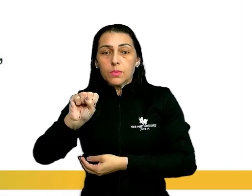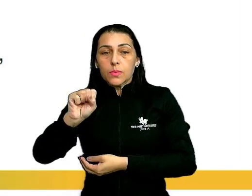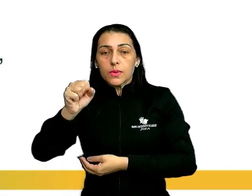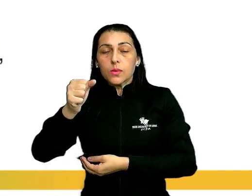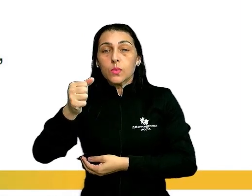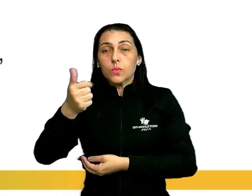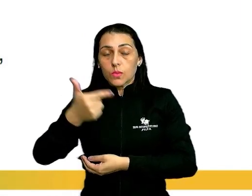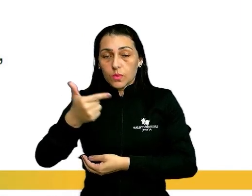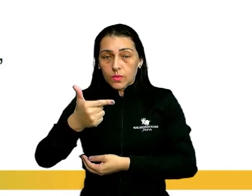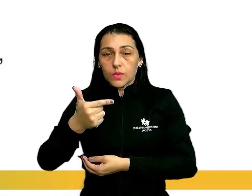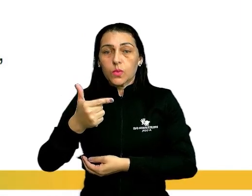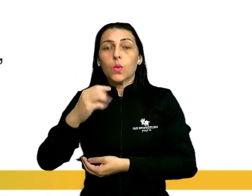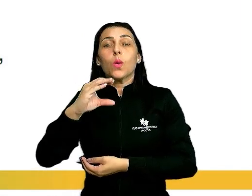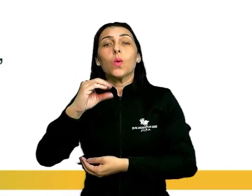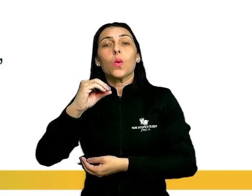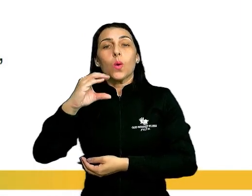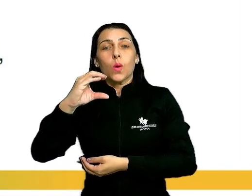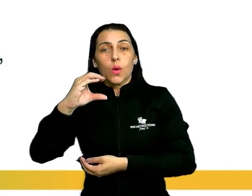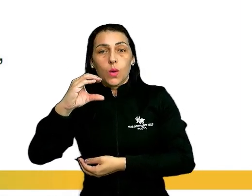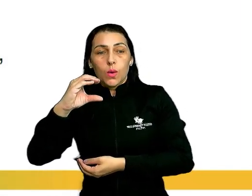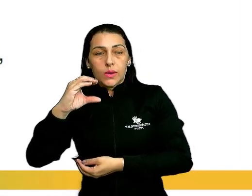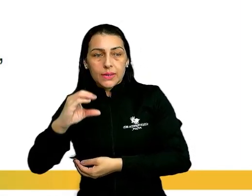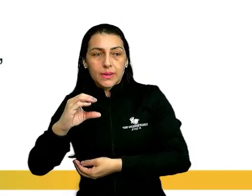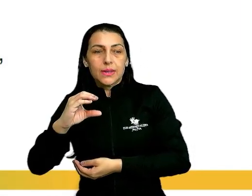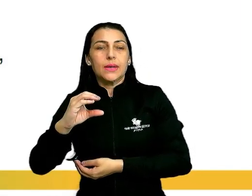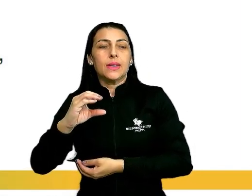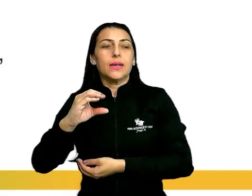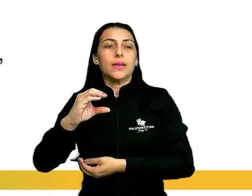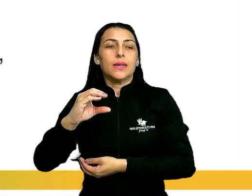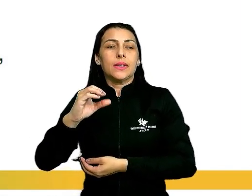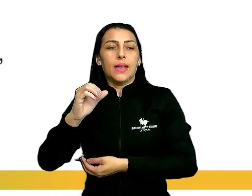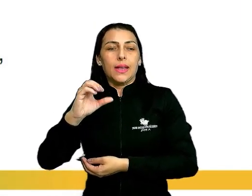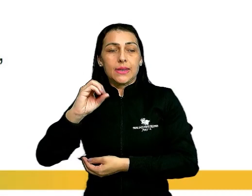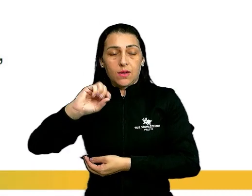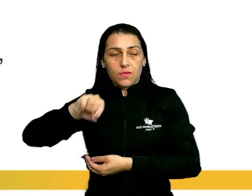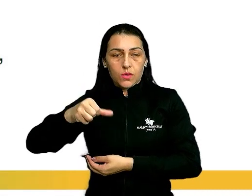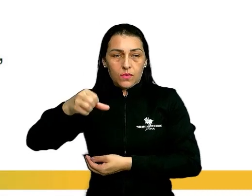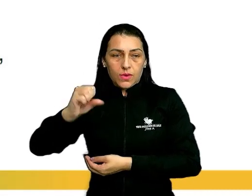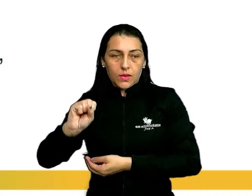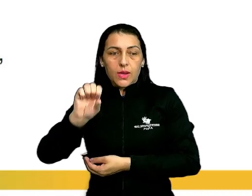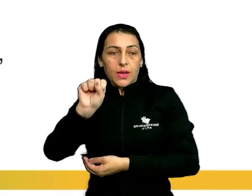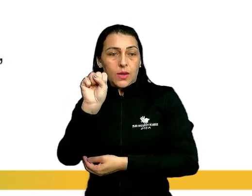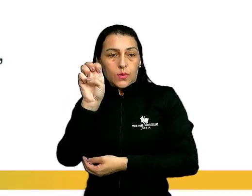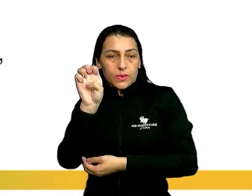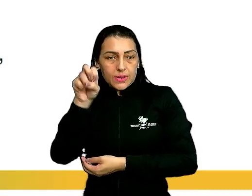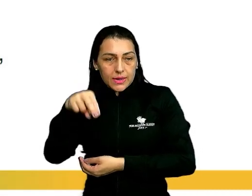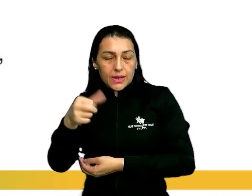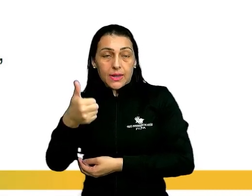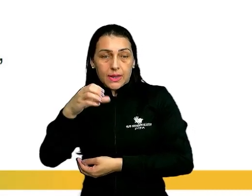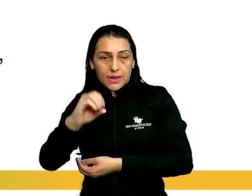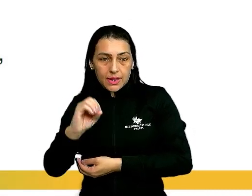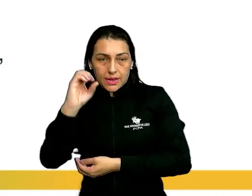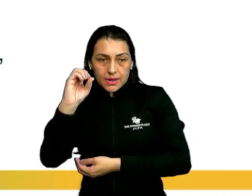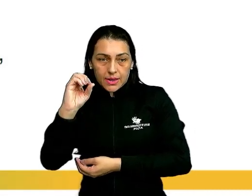qu o cosseno de 10º é 0,98 e o seno de 10º